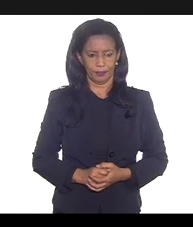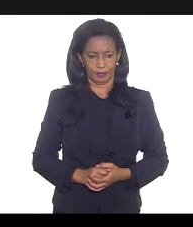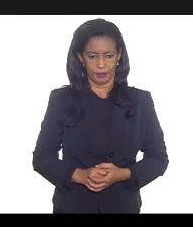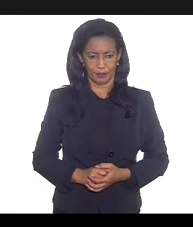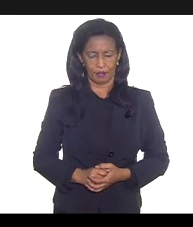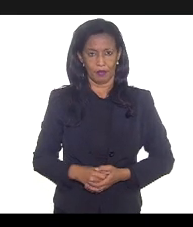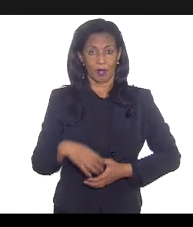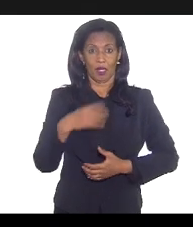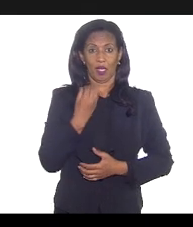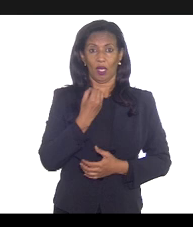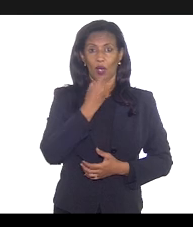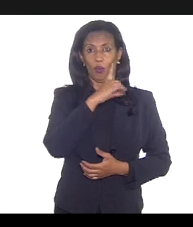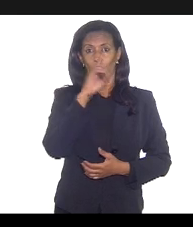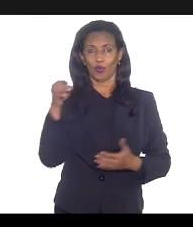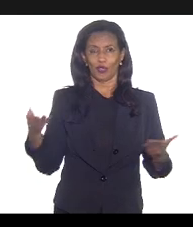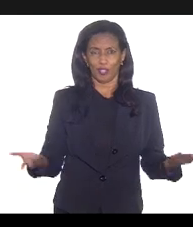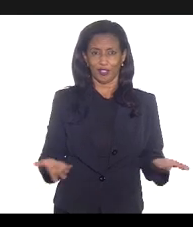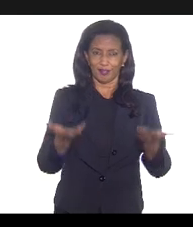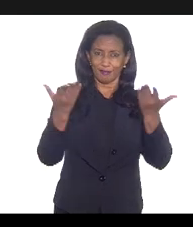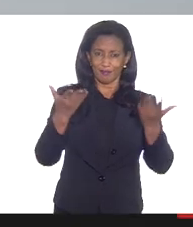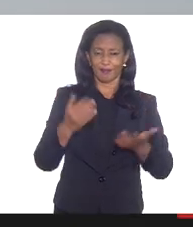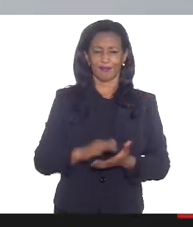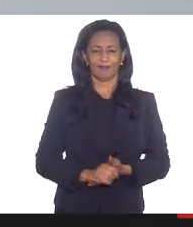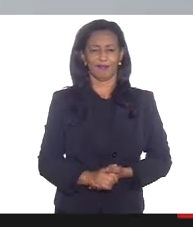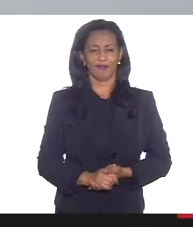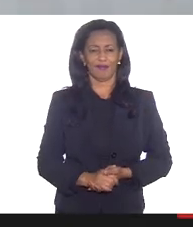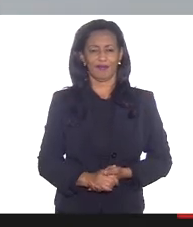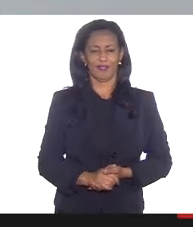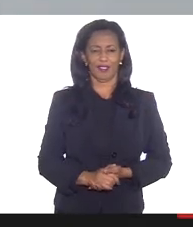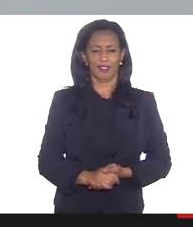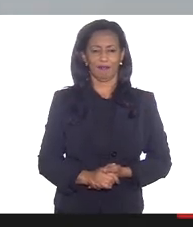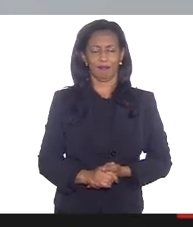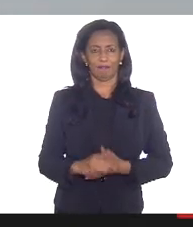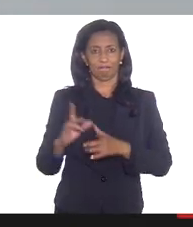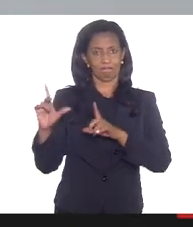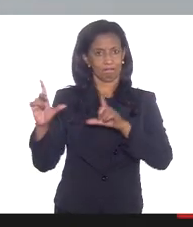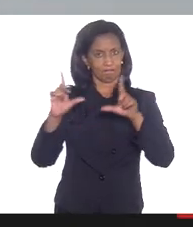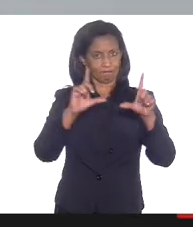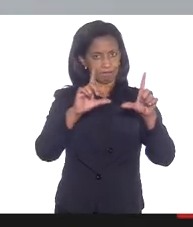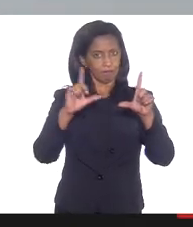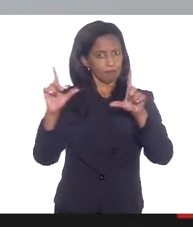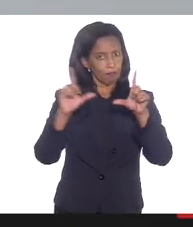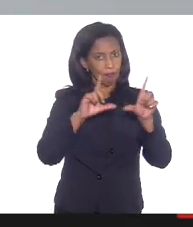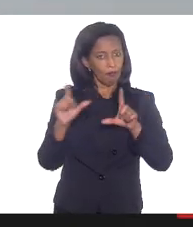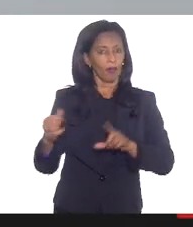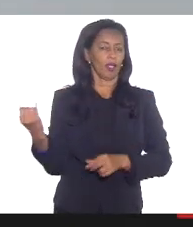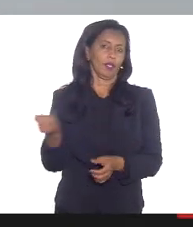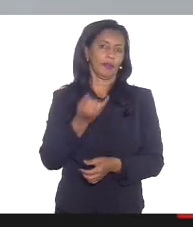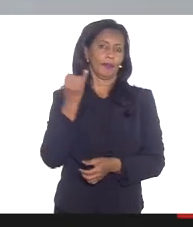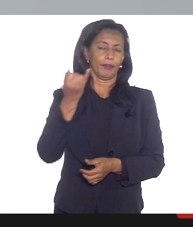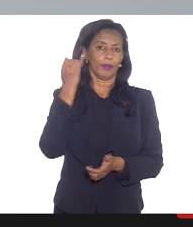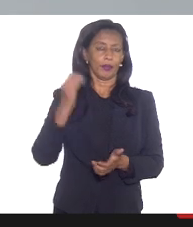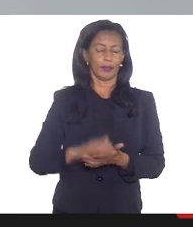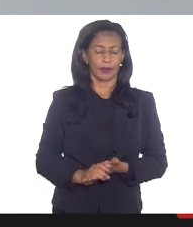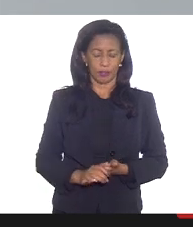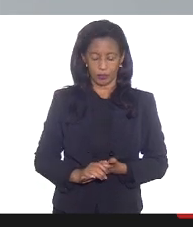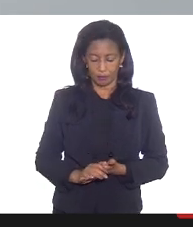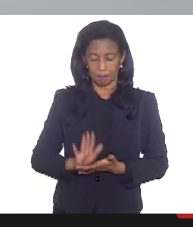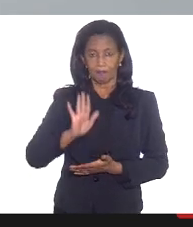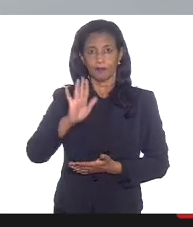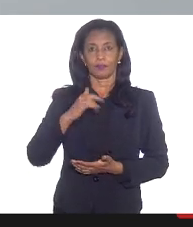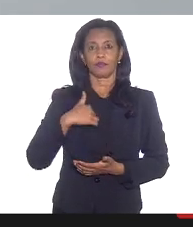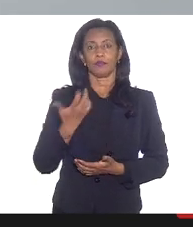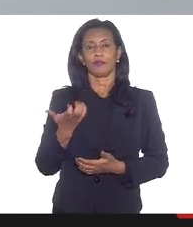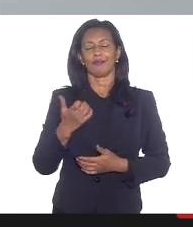Bom dia a todos e a todas. Esse espaço aqui é bem importante, mas eu queria